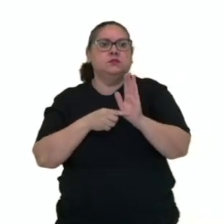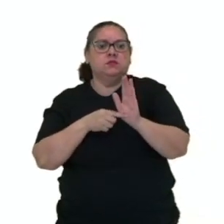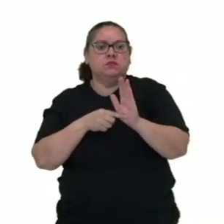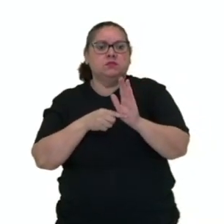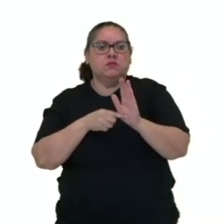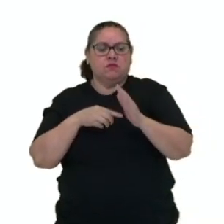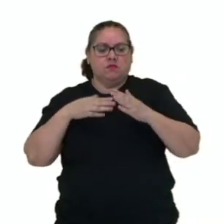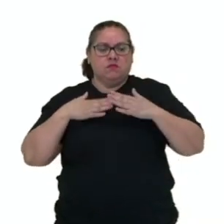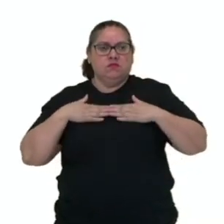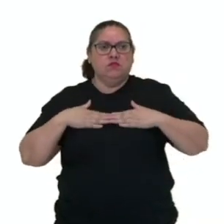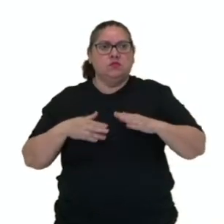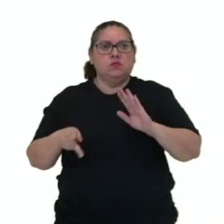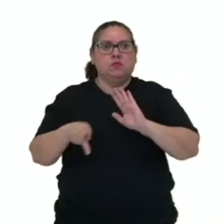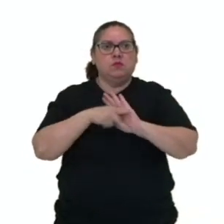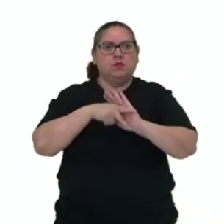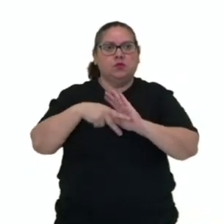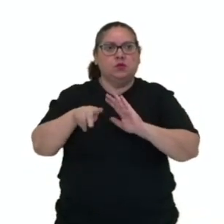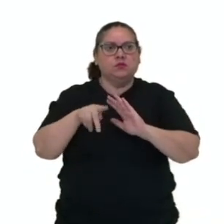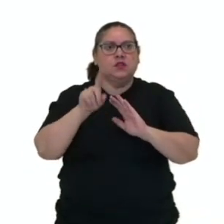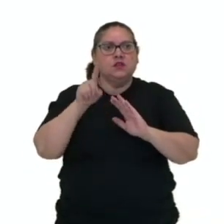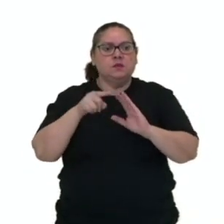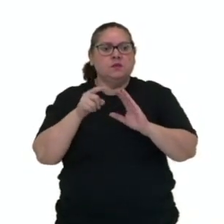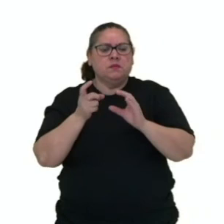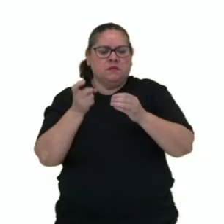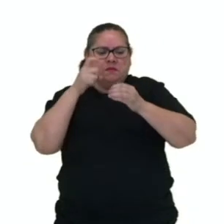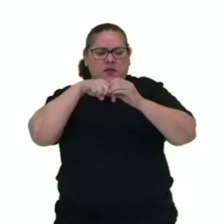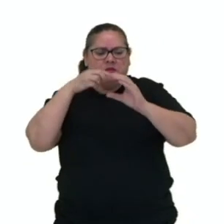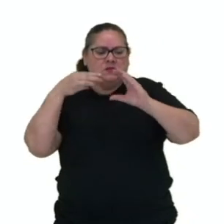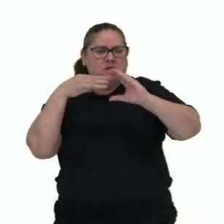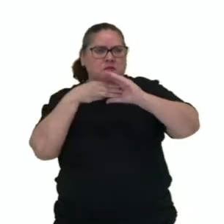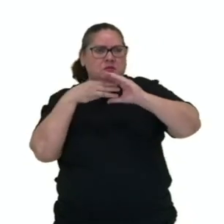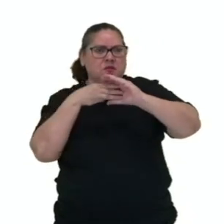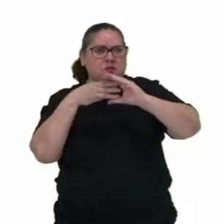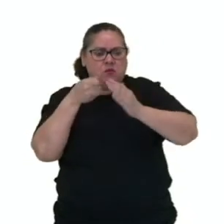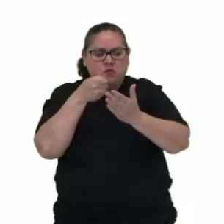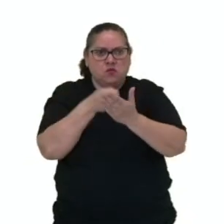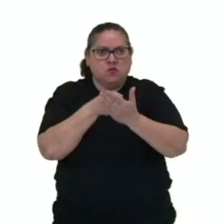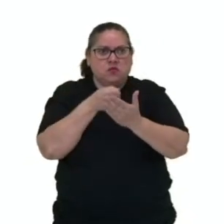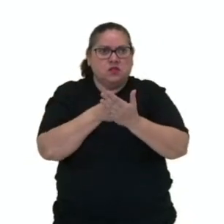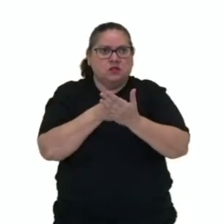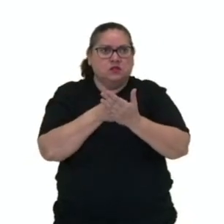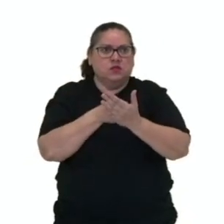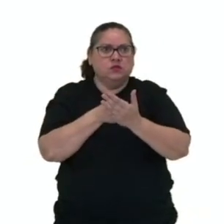apresentam metabolismo próprio, são parasitas intracelulares